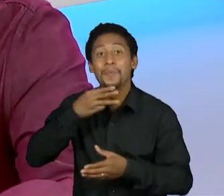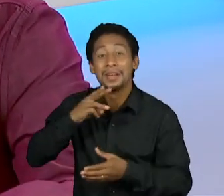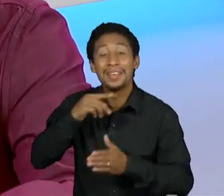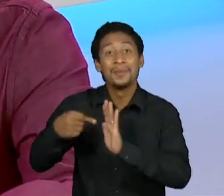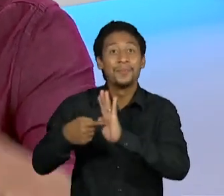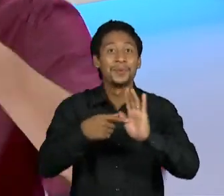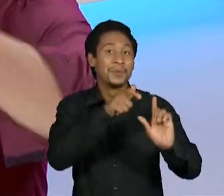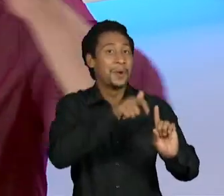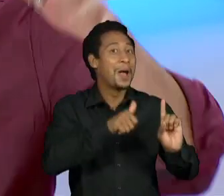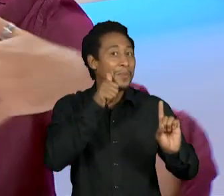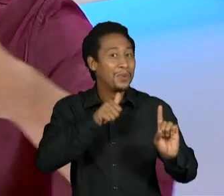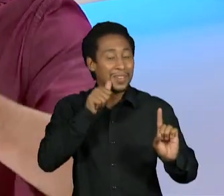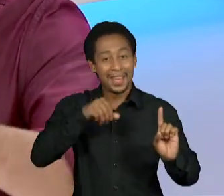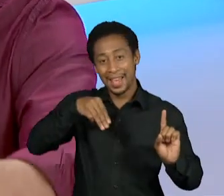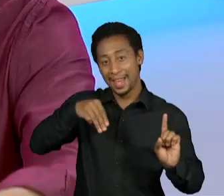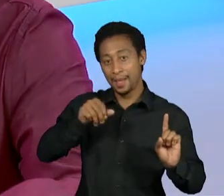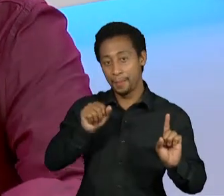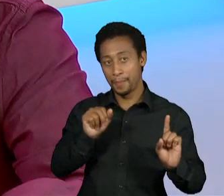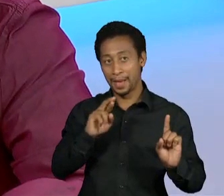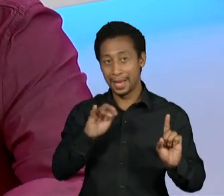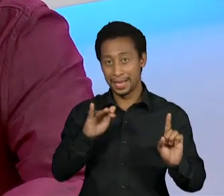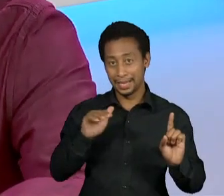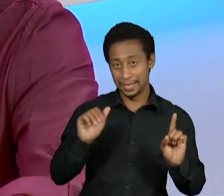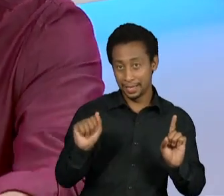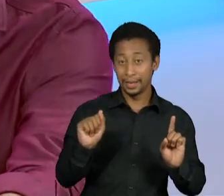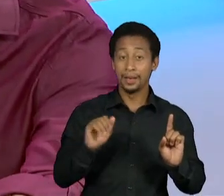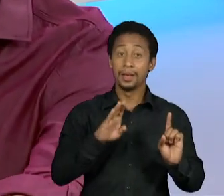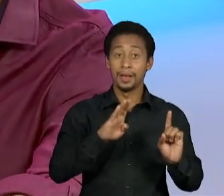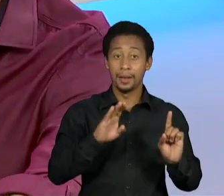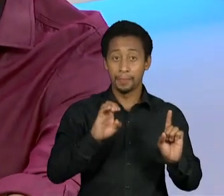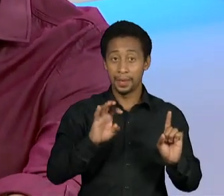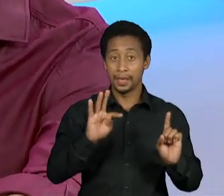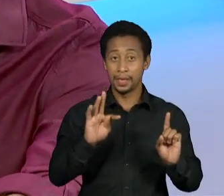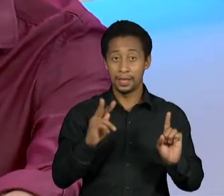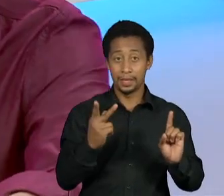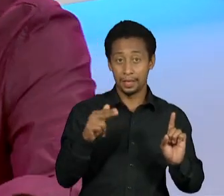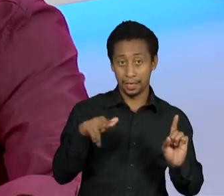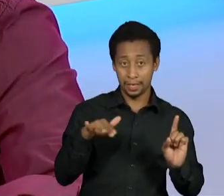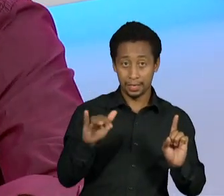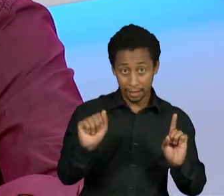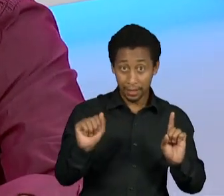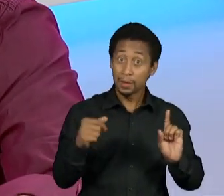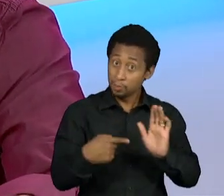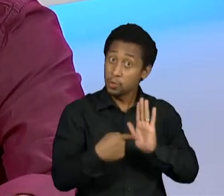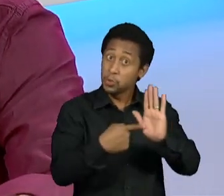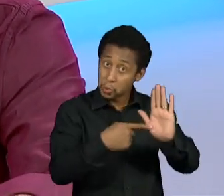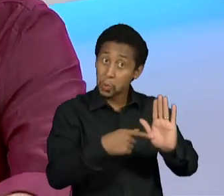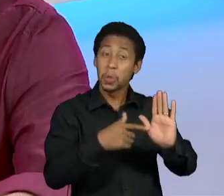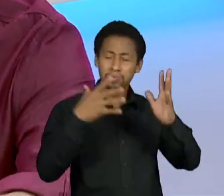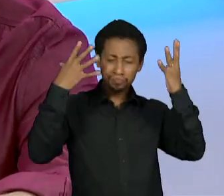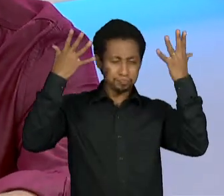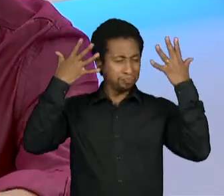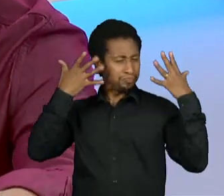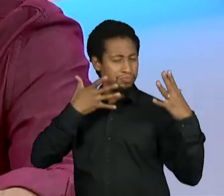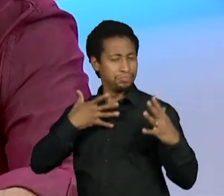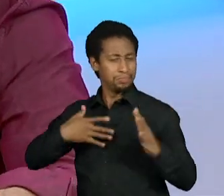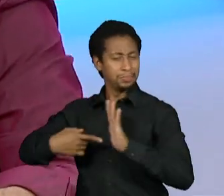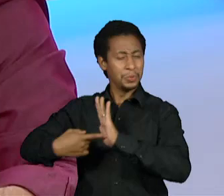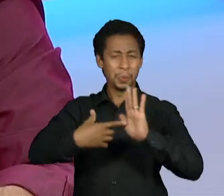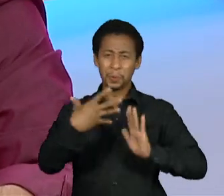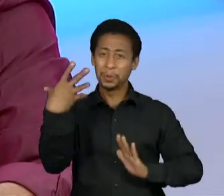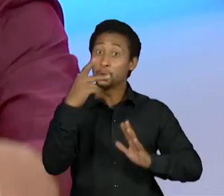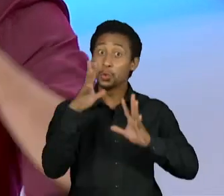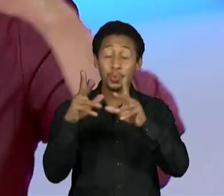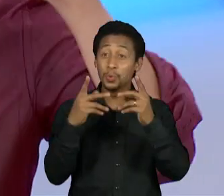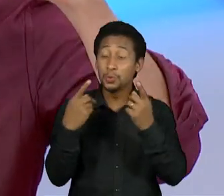Pisando o chão da Sapucaí e Acho que todos nós assistimos aquilo chorando Você tem uma paixão por diversos outros artistas da cultura brasileira dá um spoiler para gente